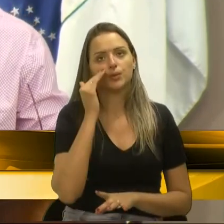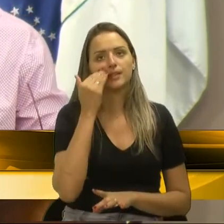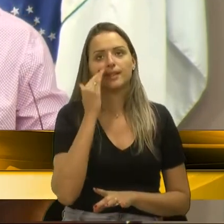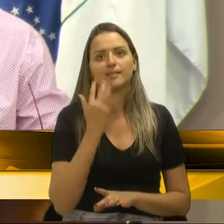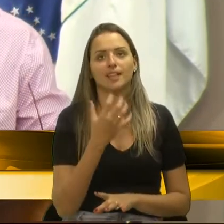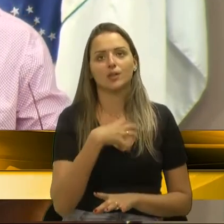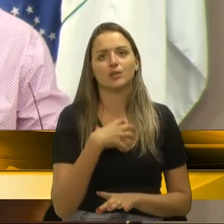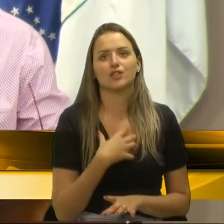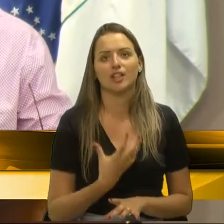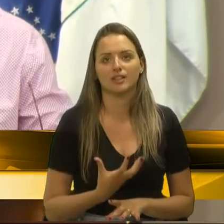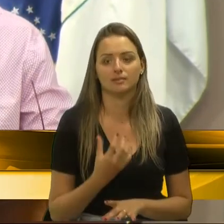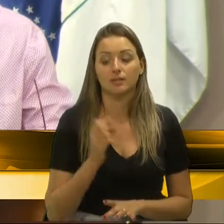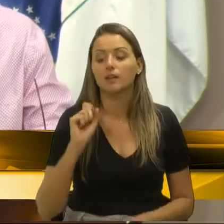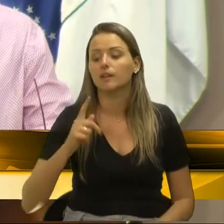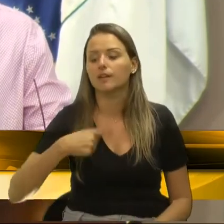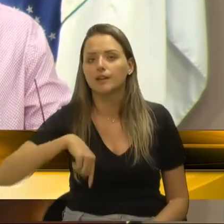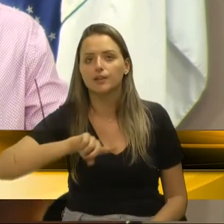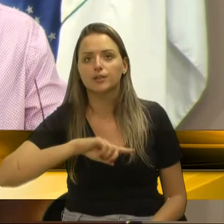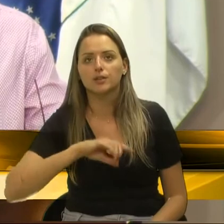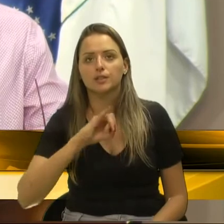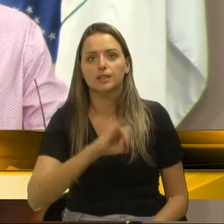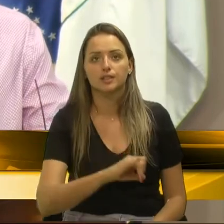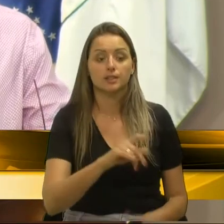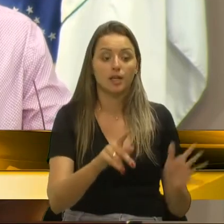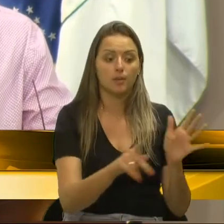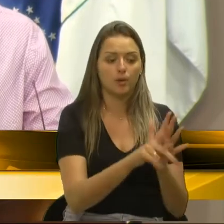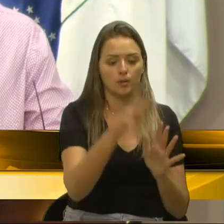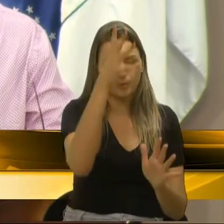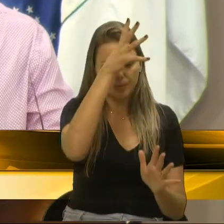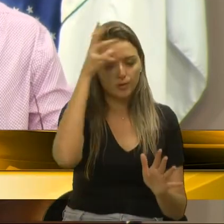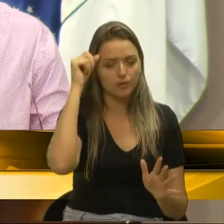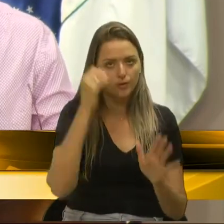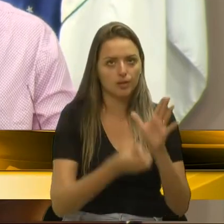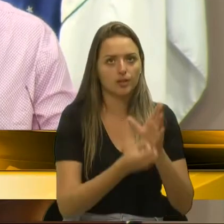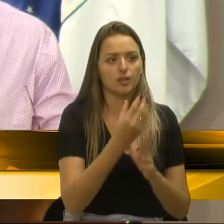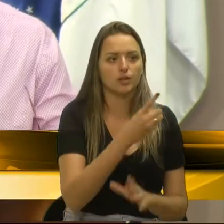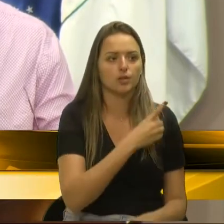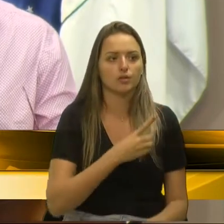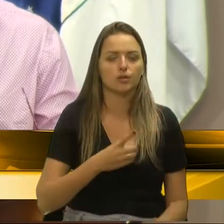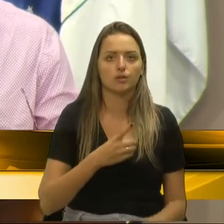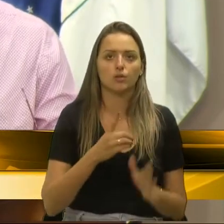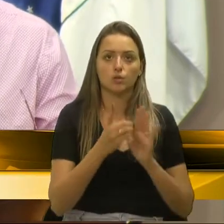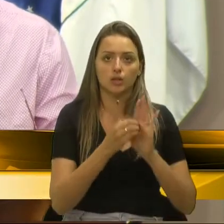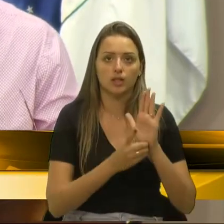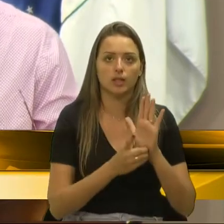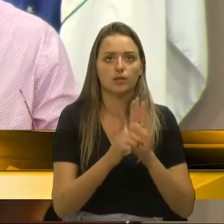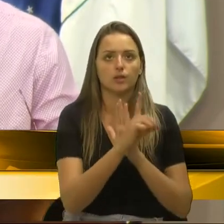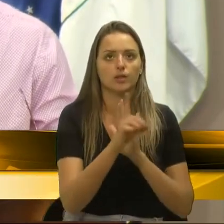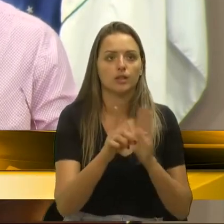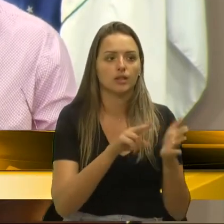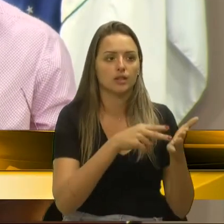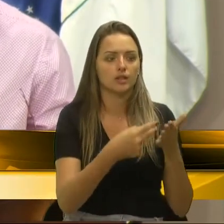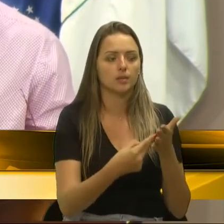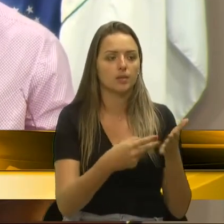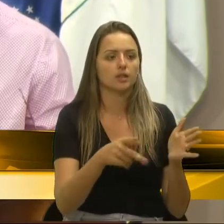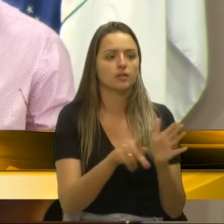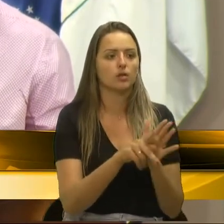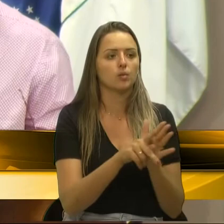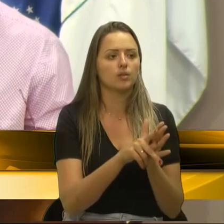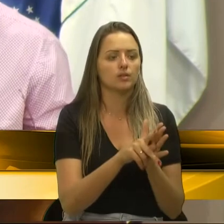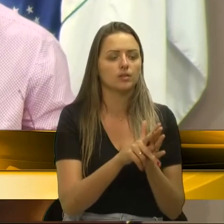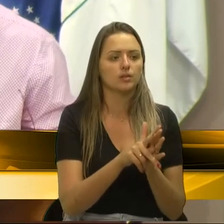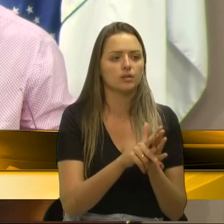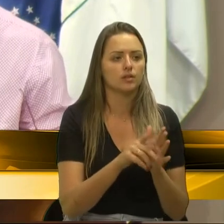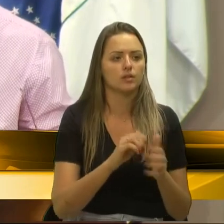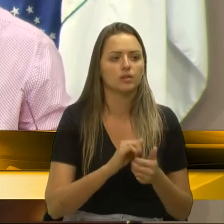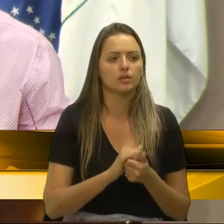Quem somos nós, então, se o ente que é responsável pelo decreto não o interpreta de acordo com aquilo que é a necessidade do